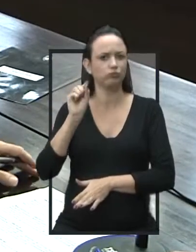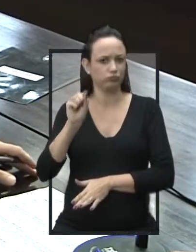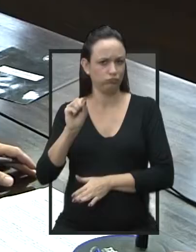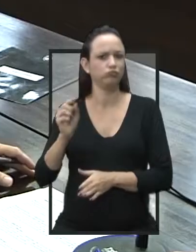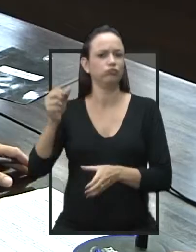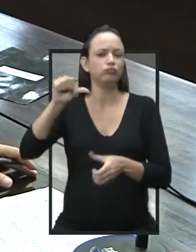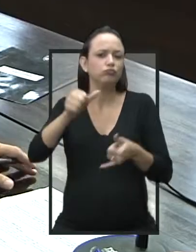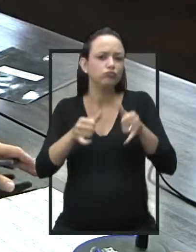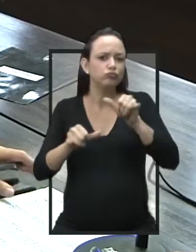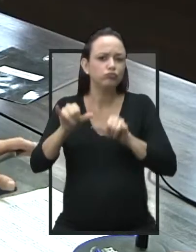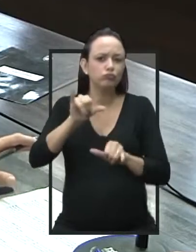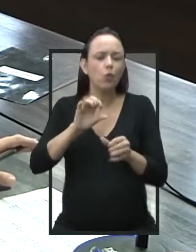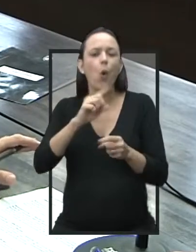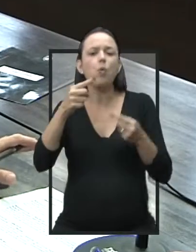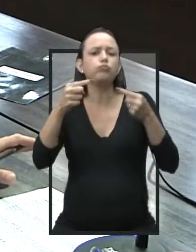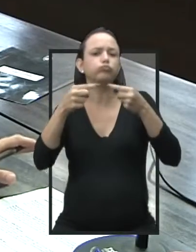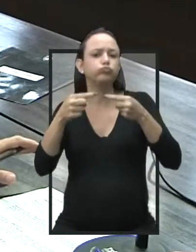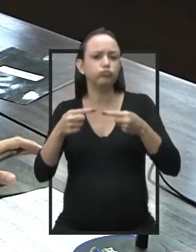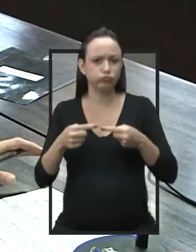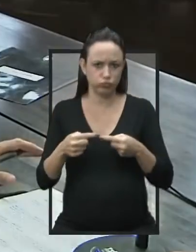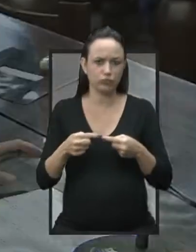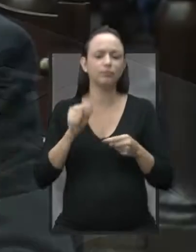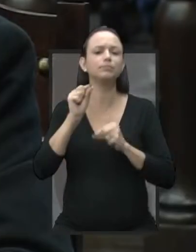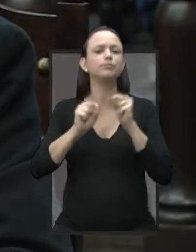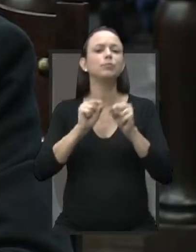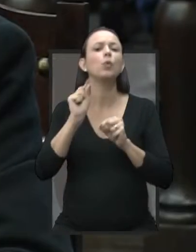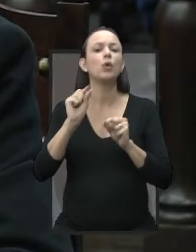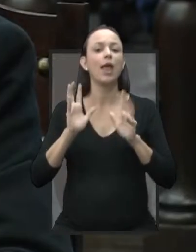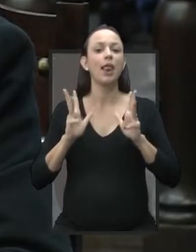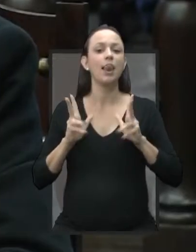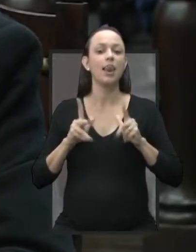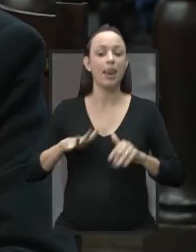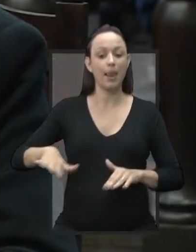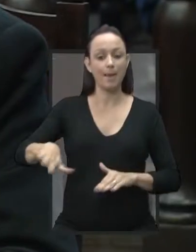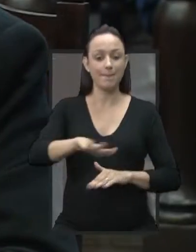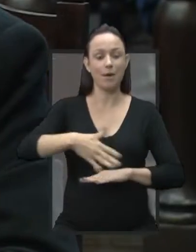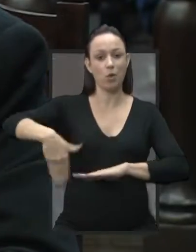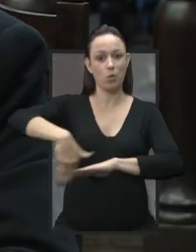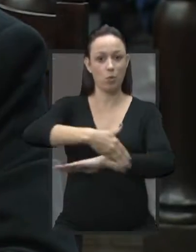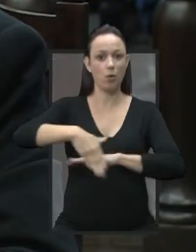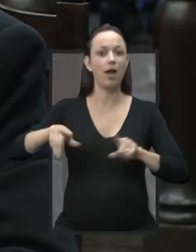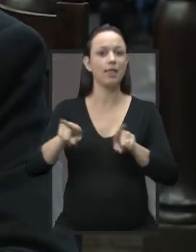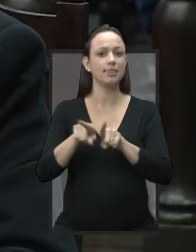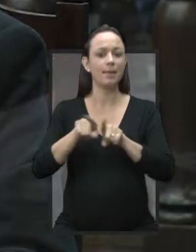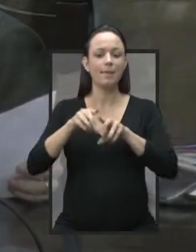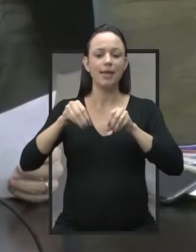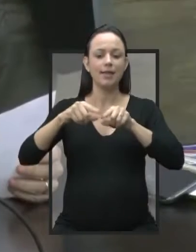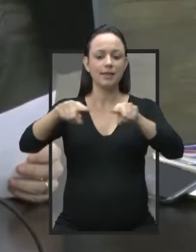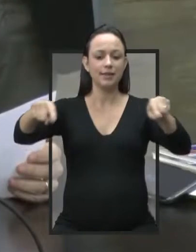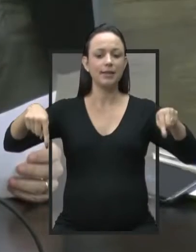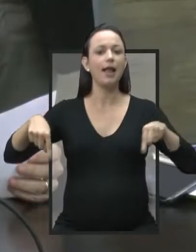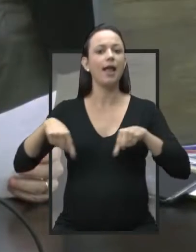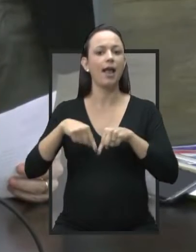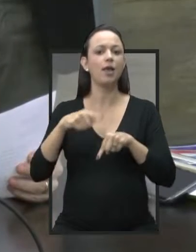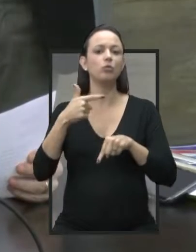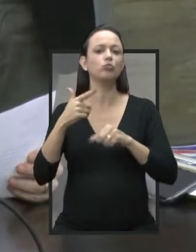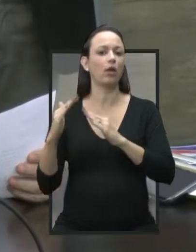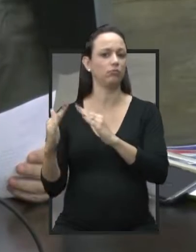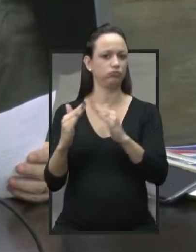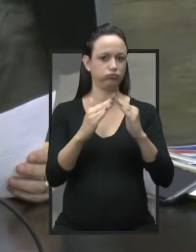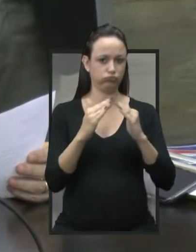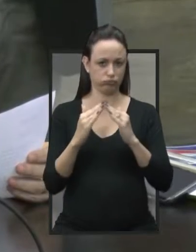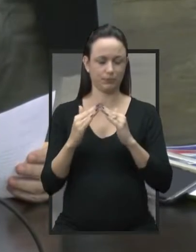ou seus sais derivados para fins de limpeza da via pública e de terrenos não dotados de